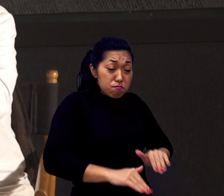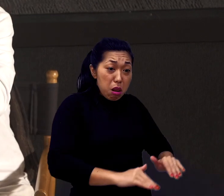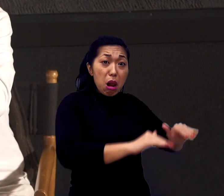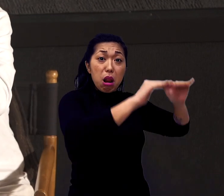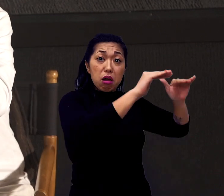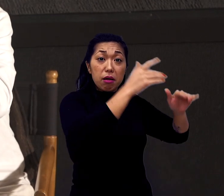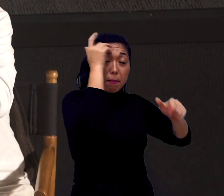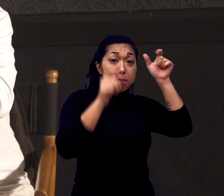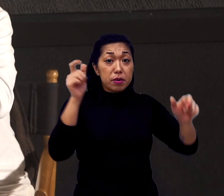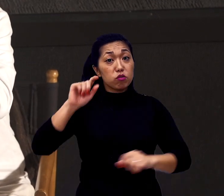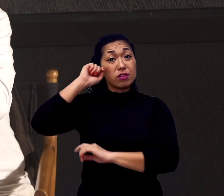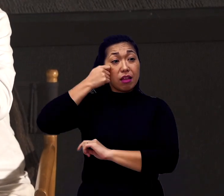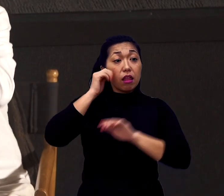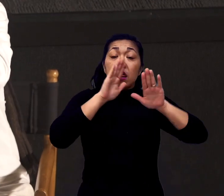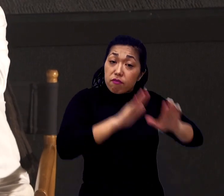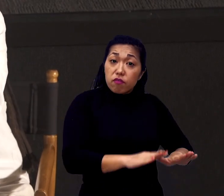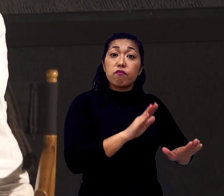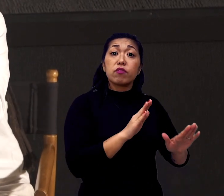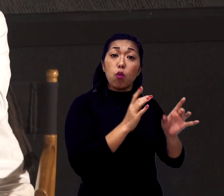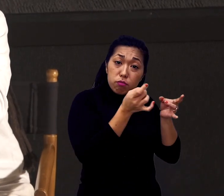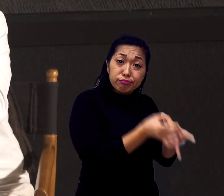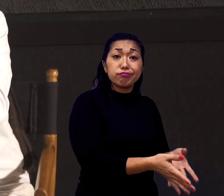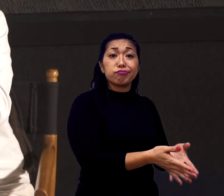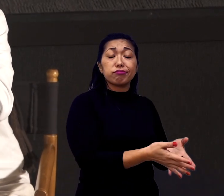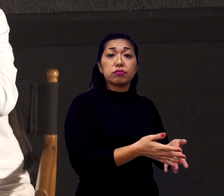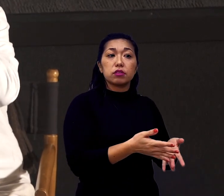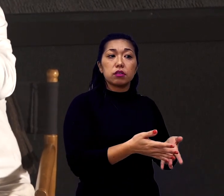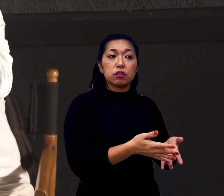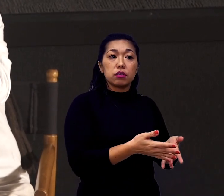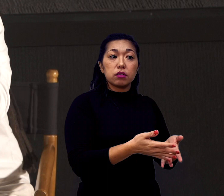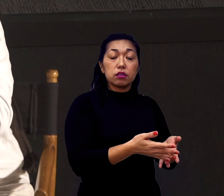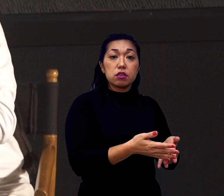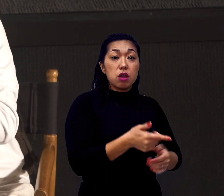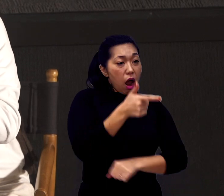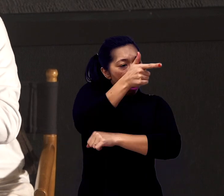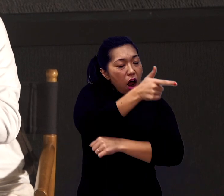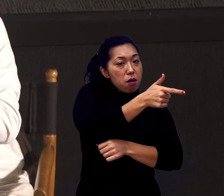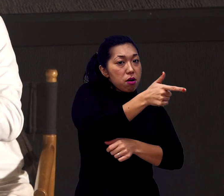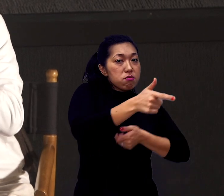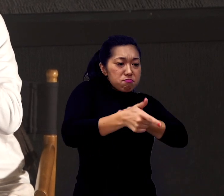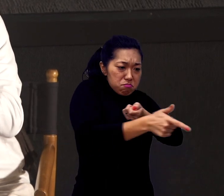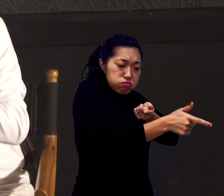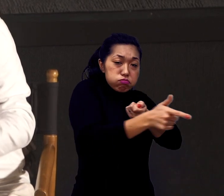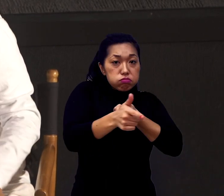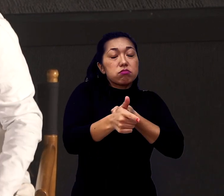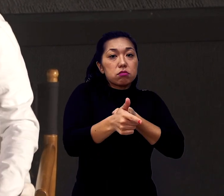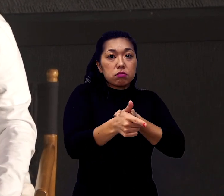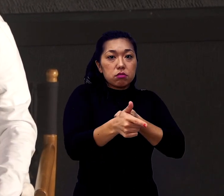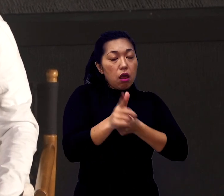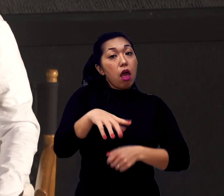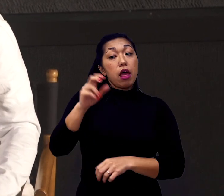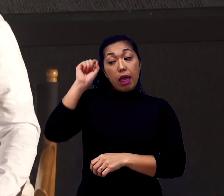E as pessoas negras foram colocadas dentro do dique com rifle na cabeça. Quem escreve essa